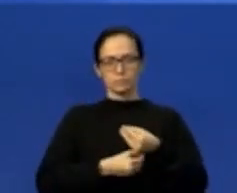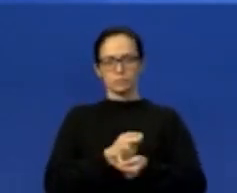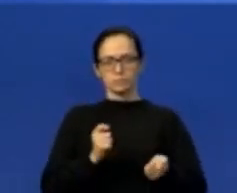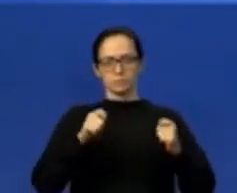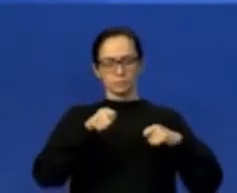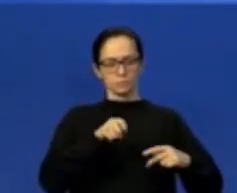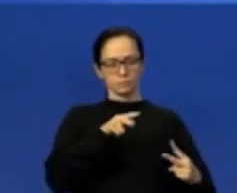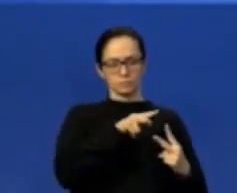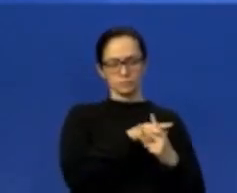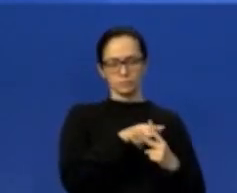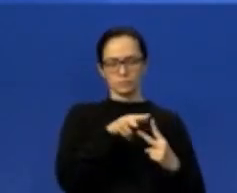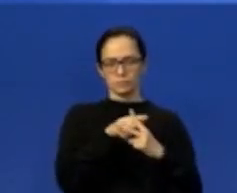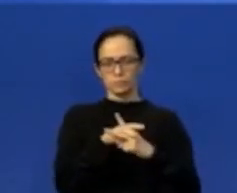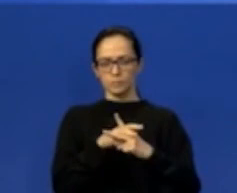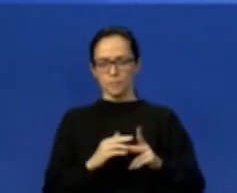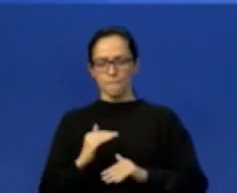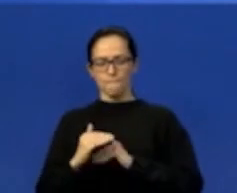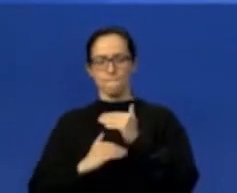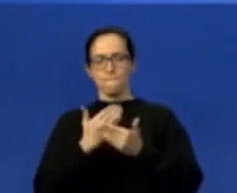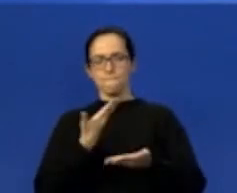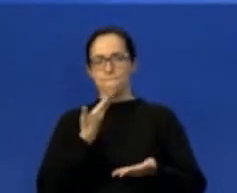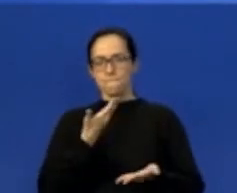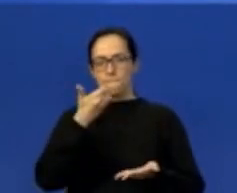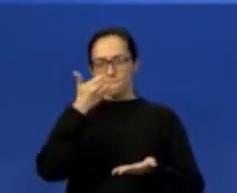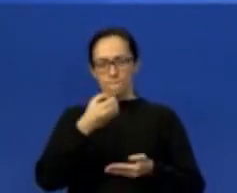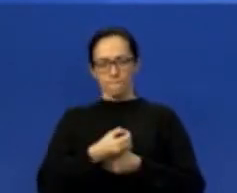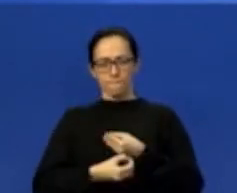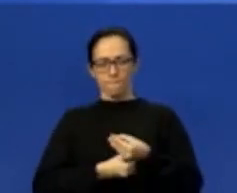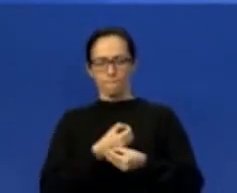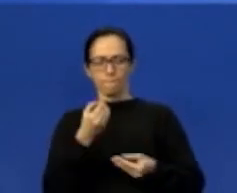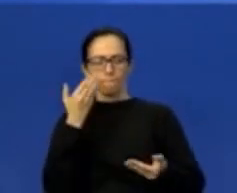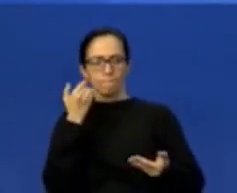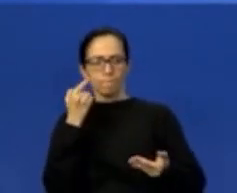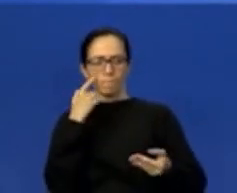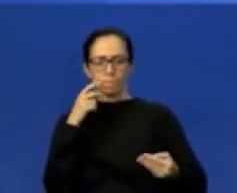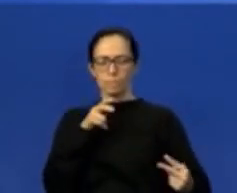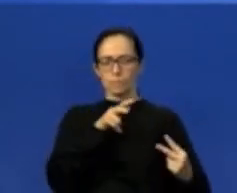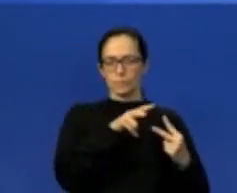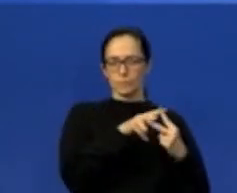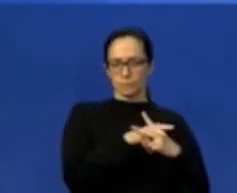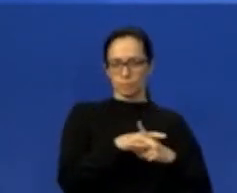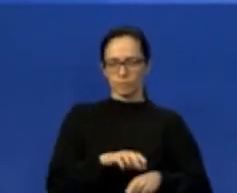sejam favoráveis, né? Onde que nós vamos encontrar nas lutas